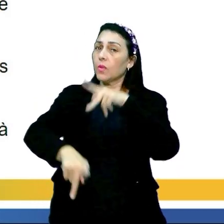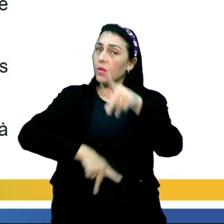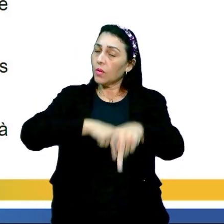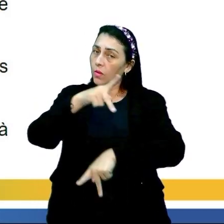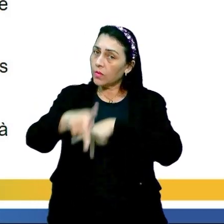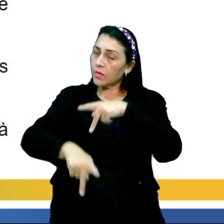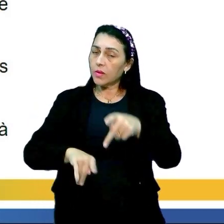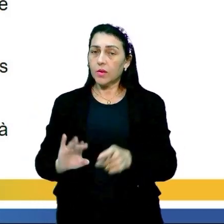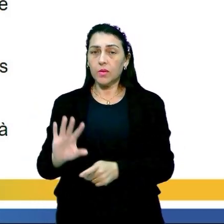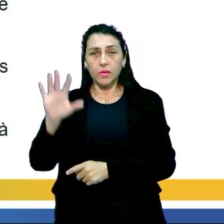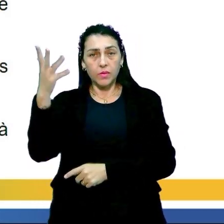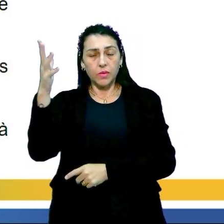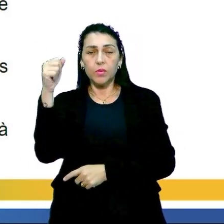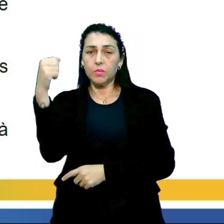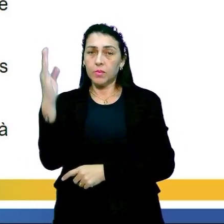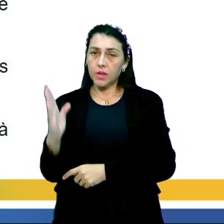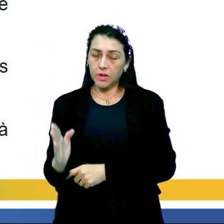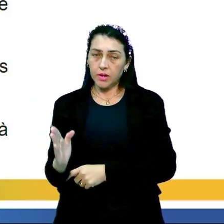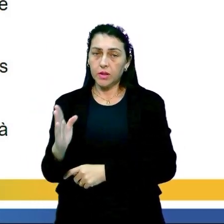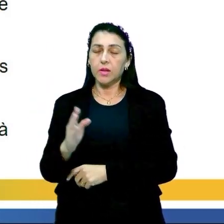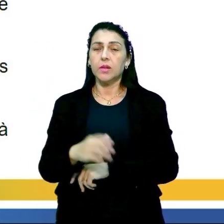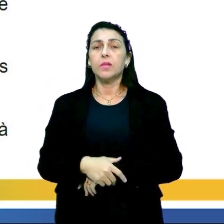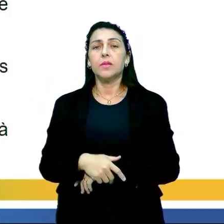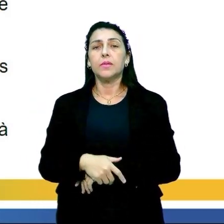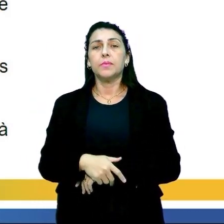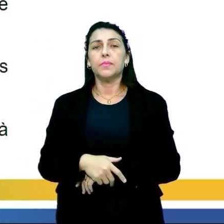que aconteceu no Brasil